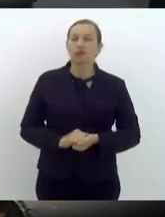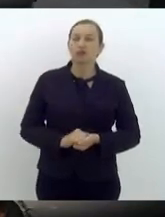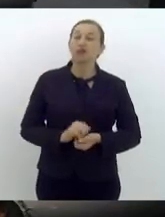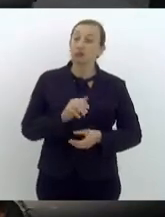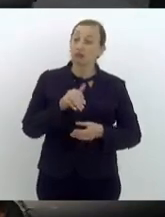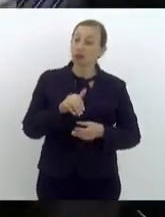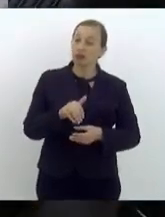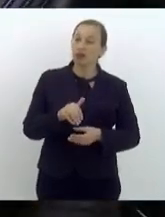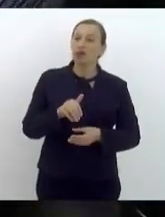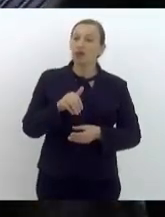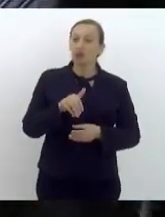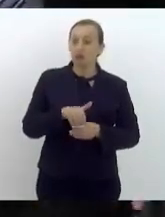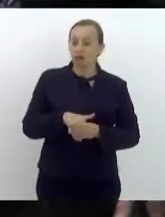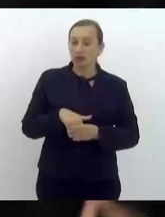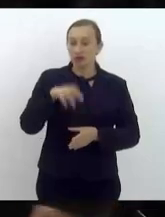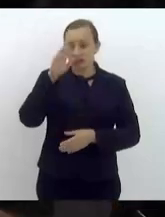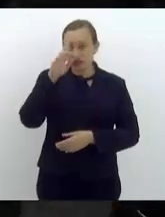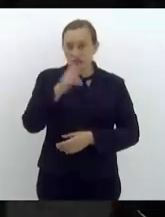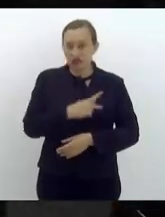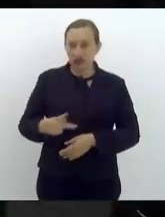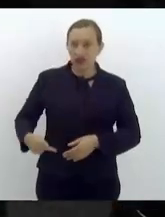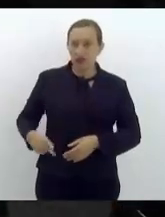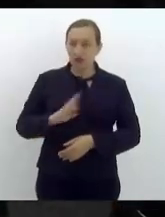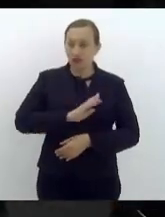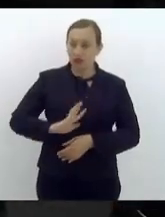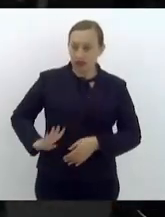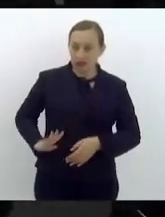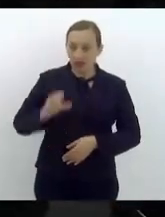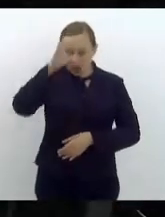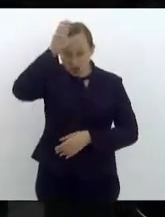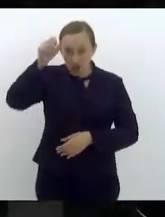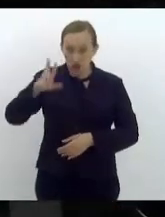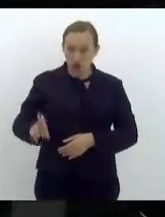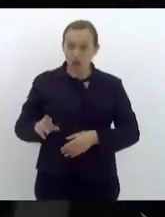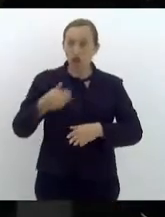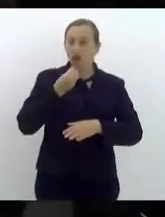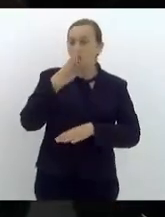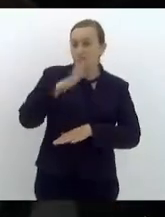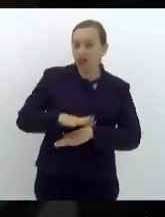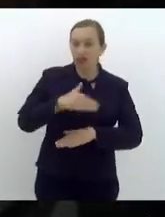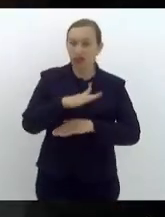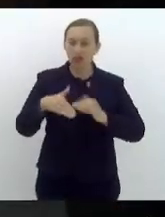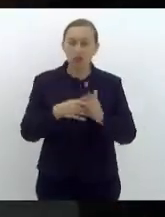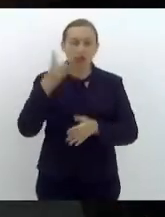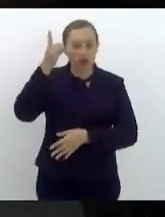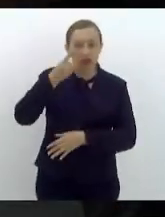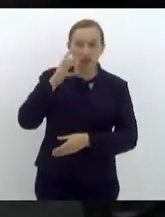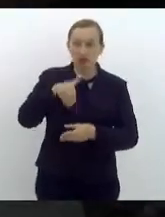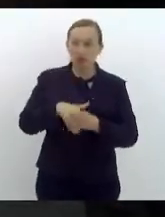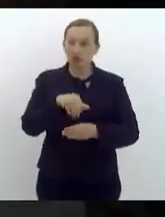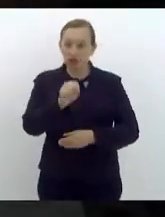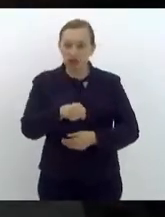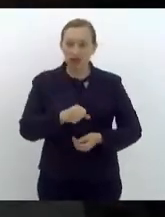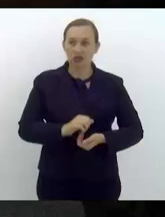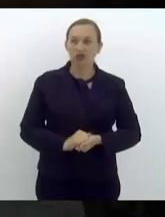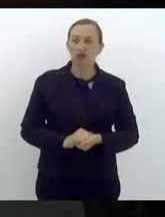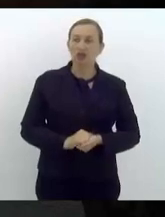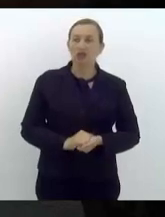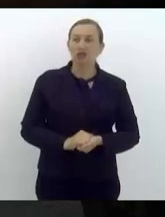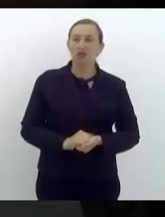Presidente Bacelar, presidente Aju, tá? Boa tarde para todos os parlamentares, tá? Eu voto sim, tá?